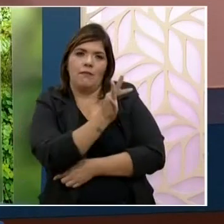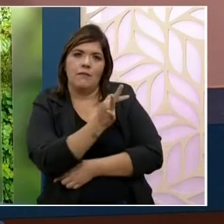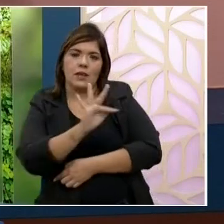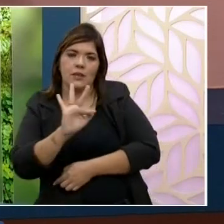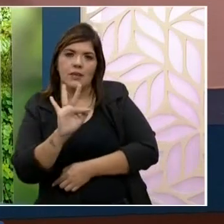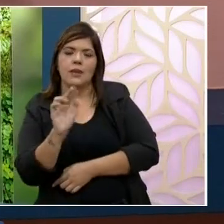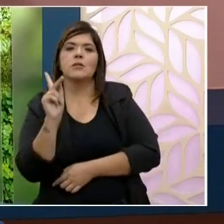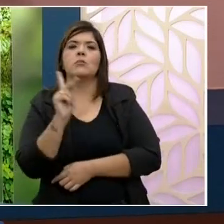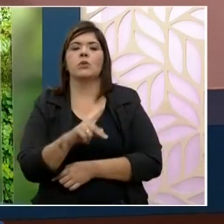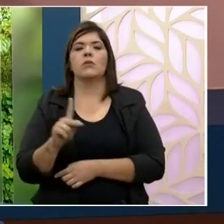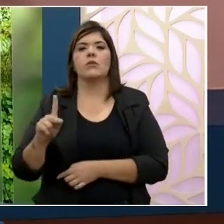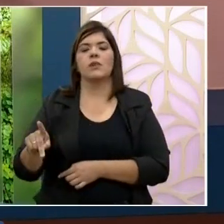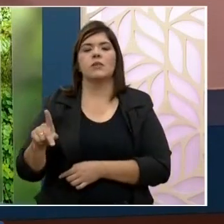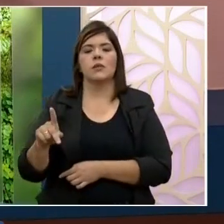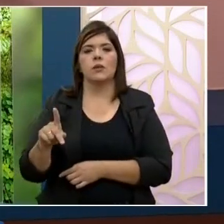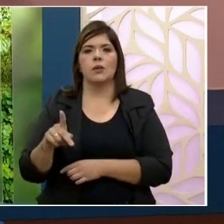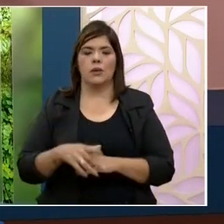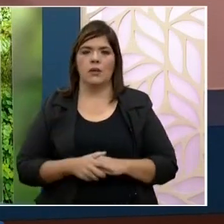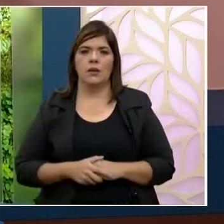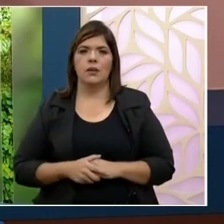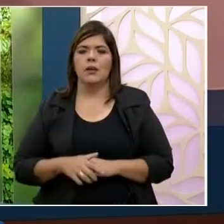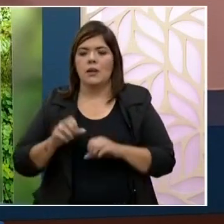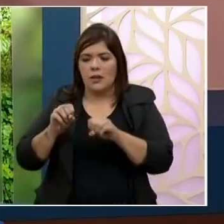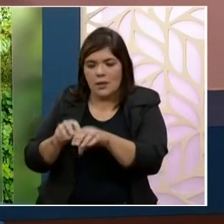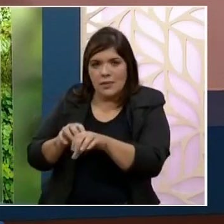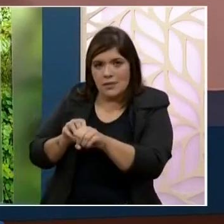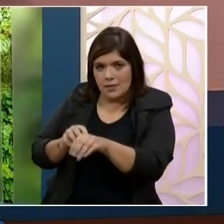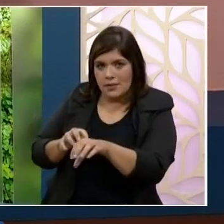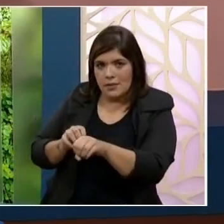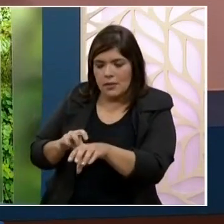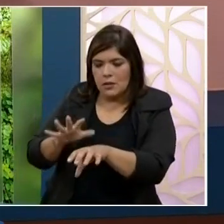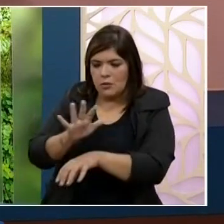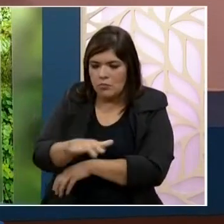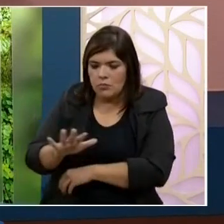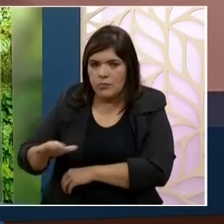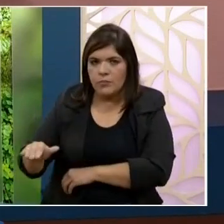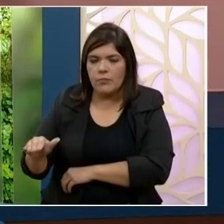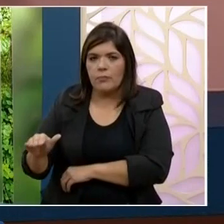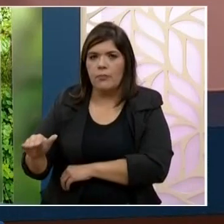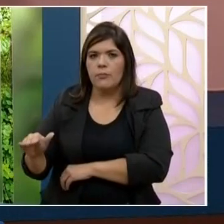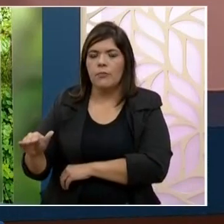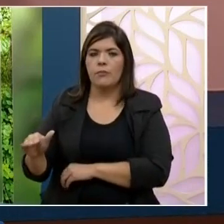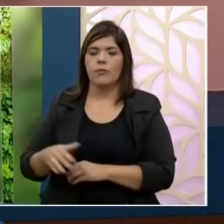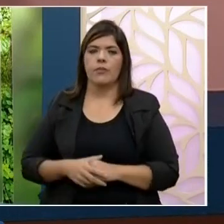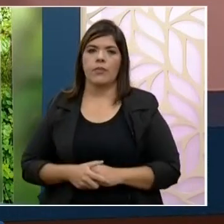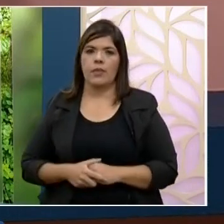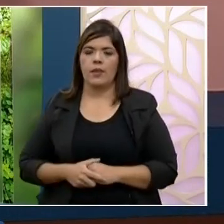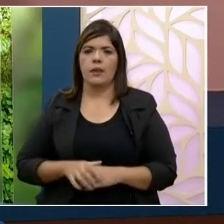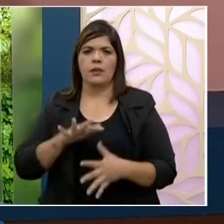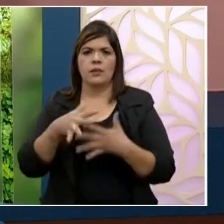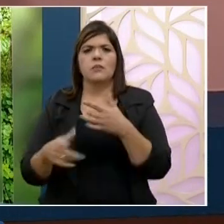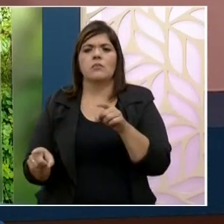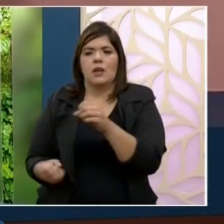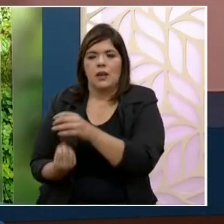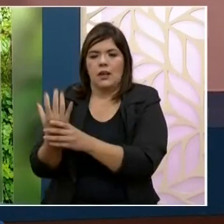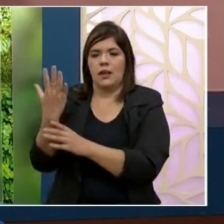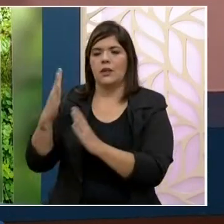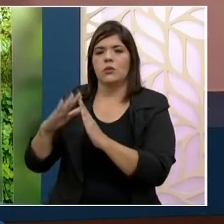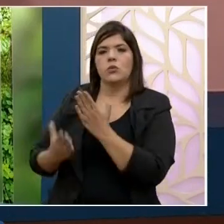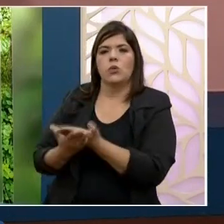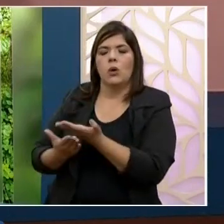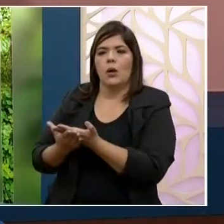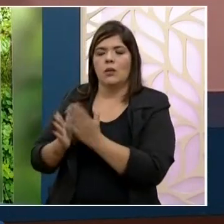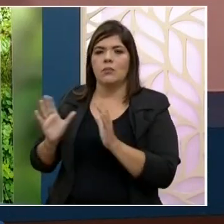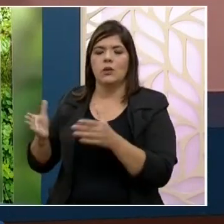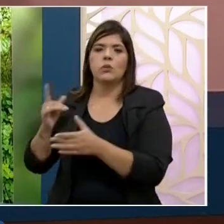professor francês, Rouet, que começou a ensinar a língua de sinais. Foi criada uma escola de surdos,